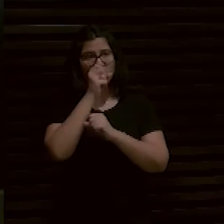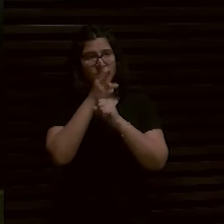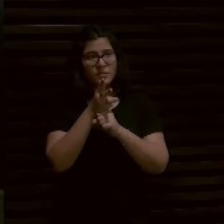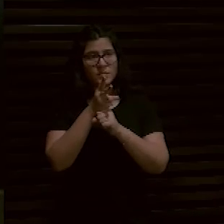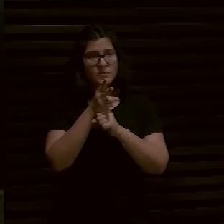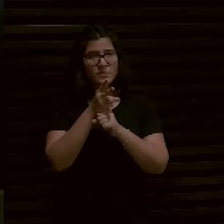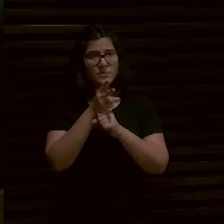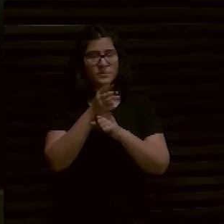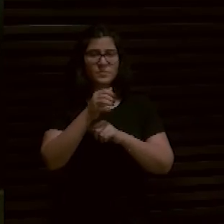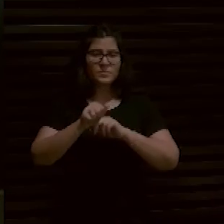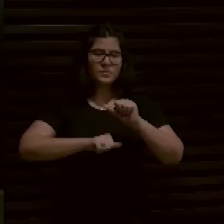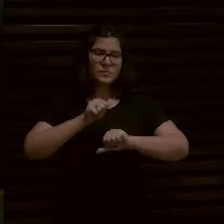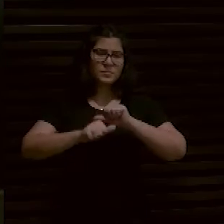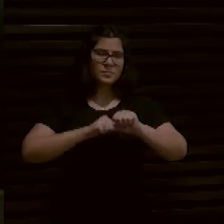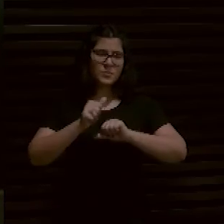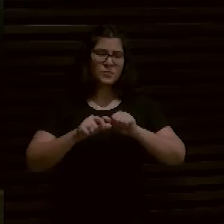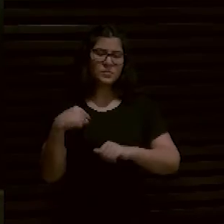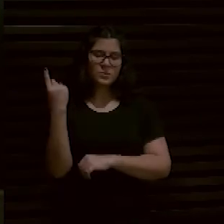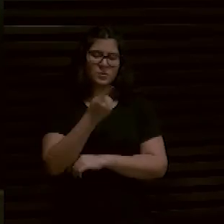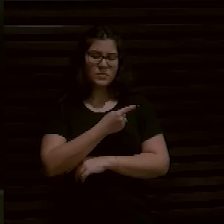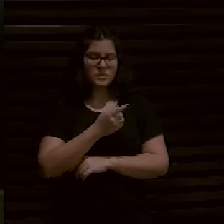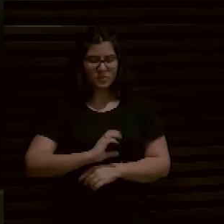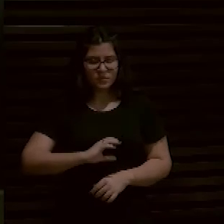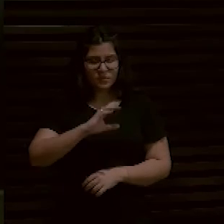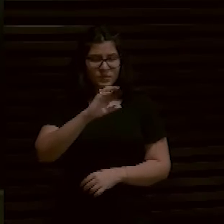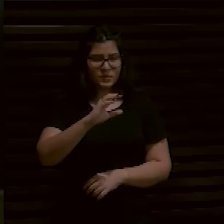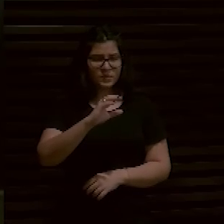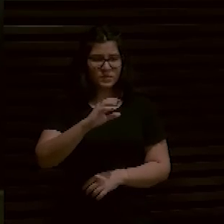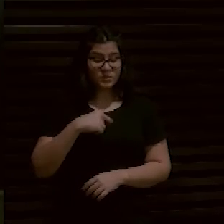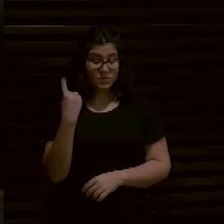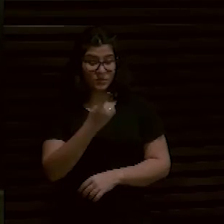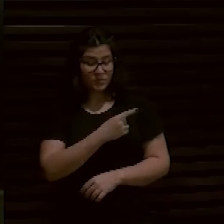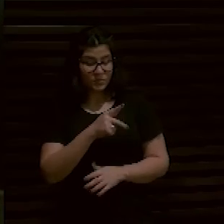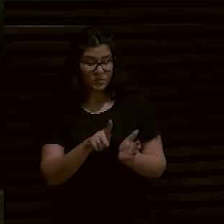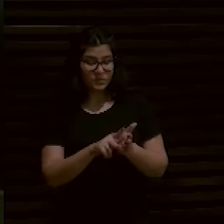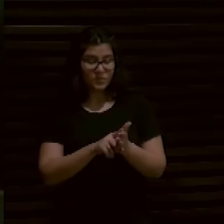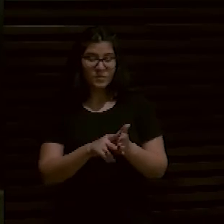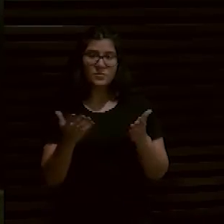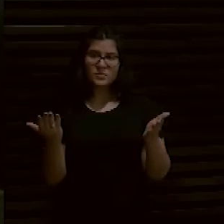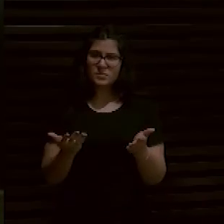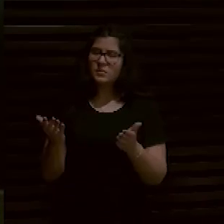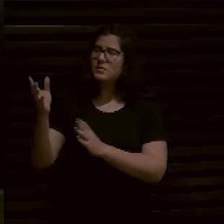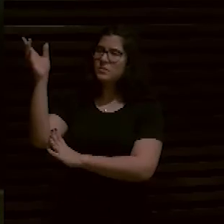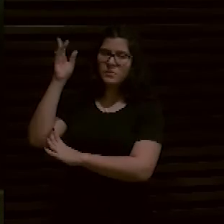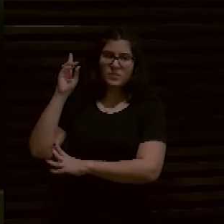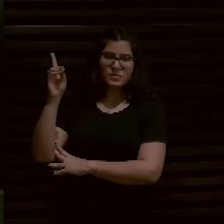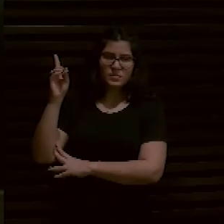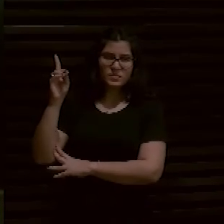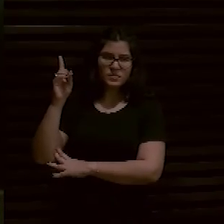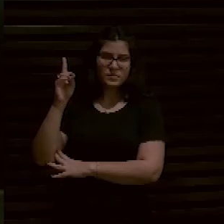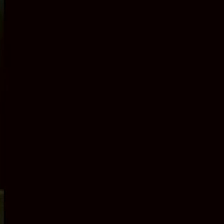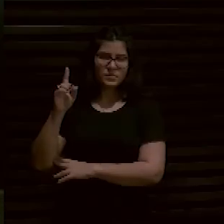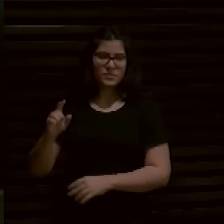Muda o ângulo da nossa confiança, de nós para Deus. E aí